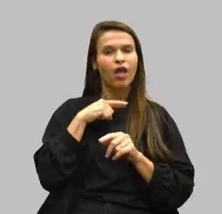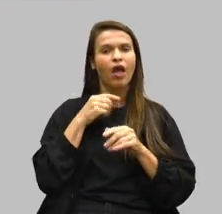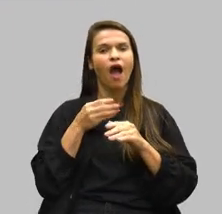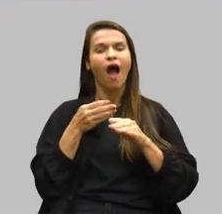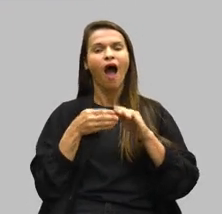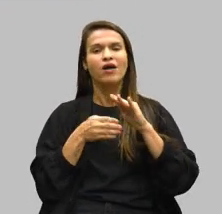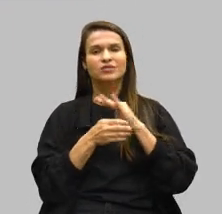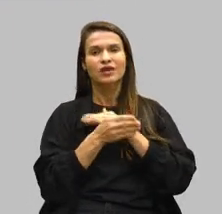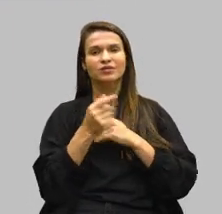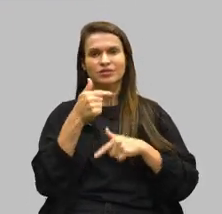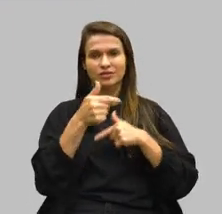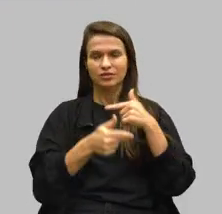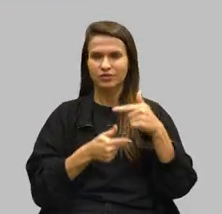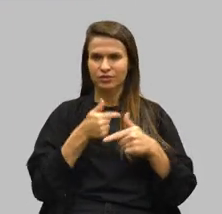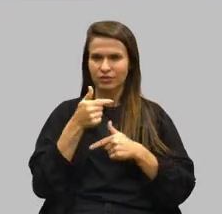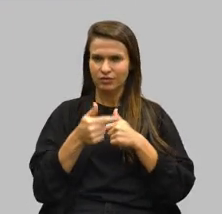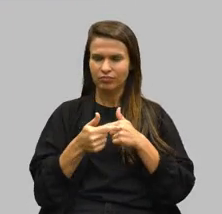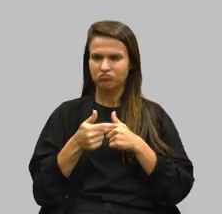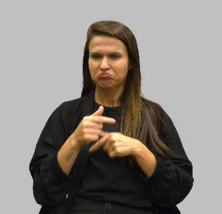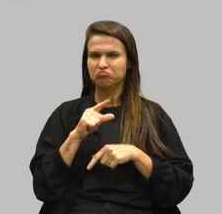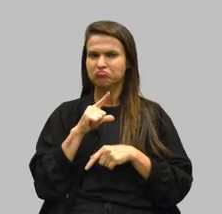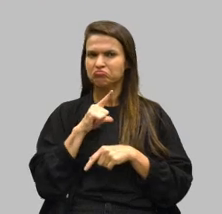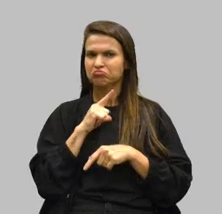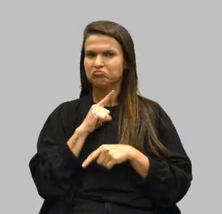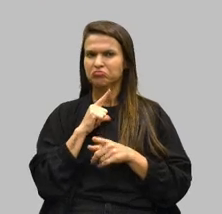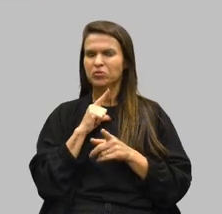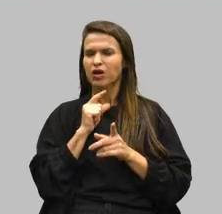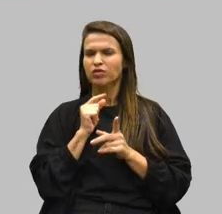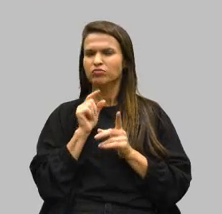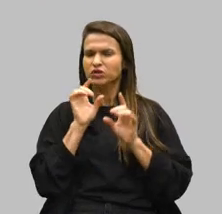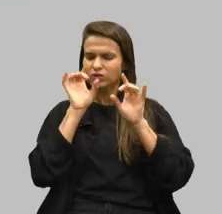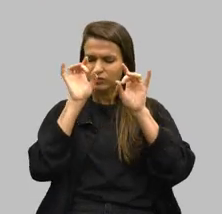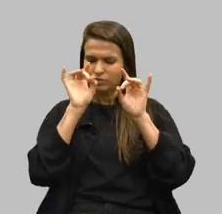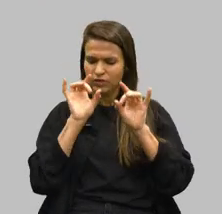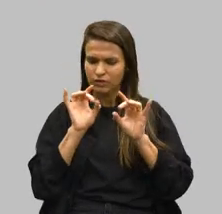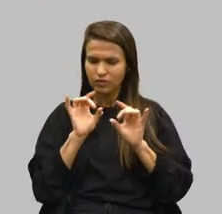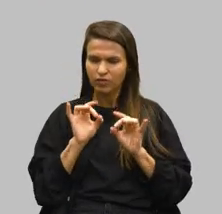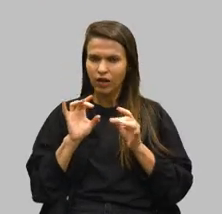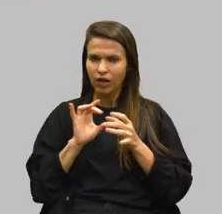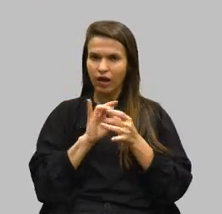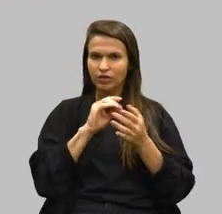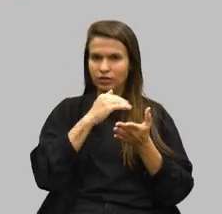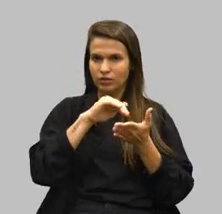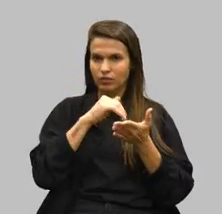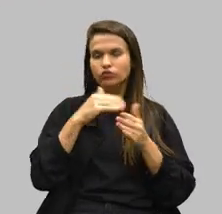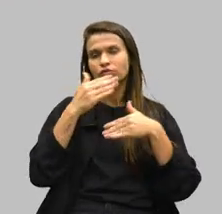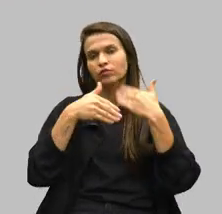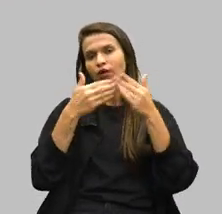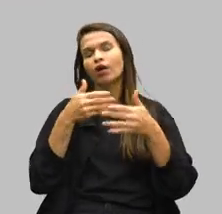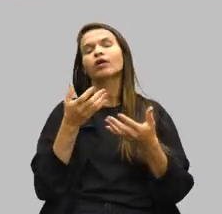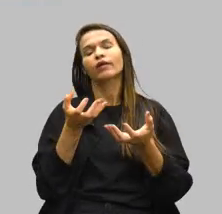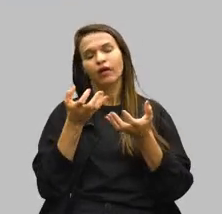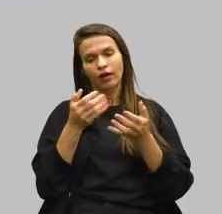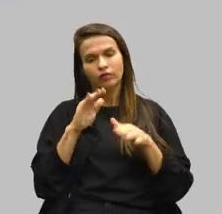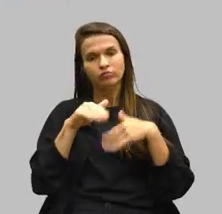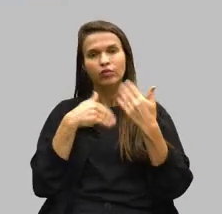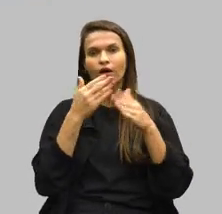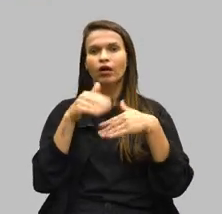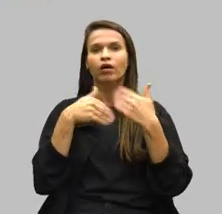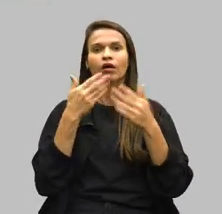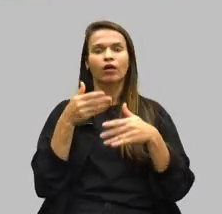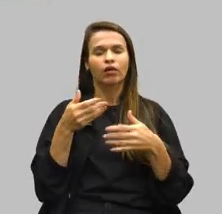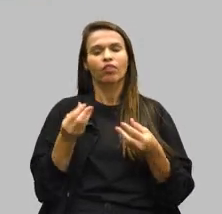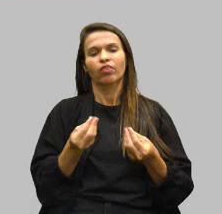eh tem algo específico via secretaria porque o desenvolvimento tá lá ele quer desenvolver né o passar ele quer gerar